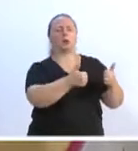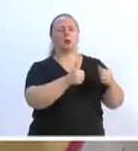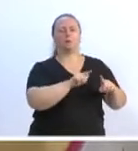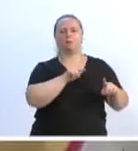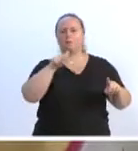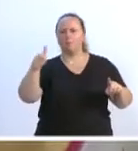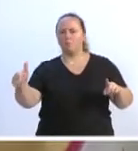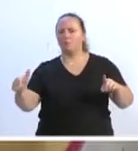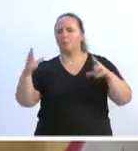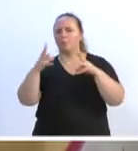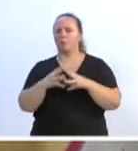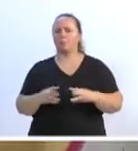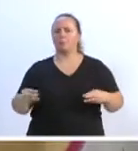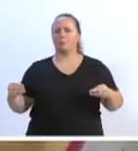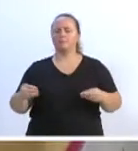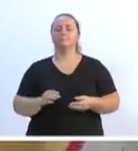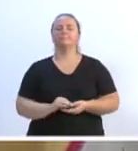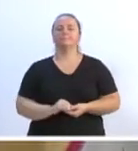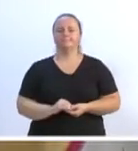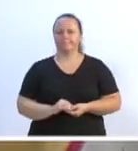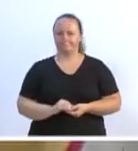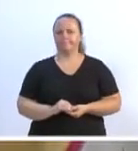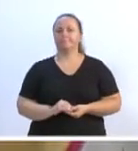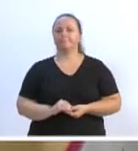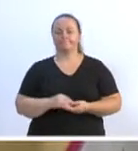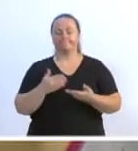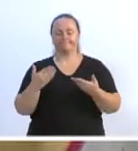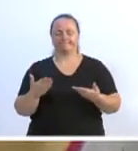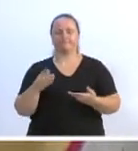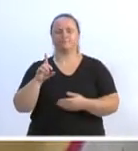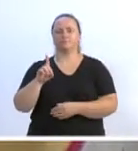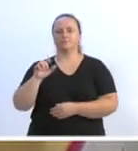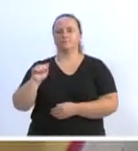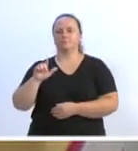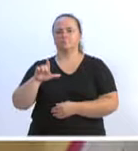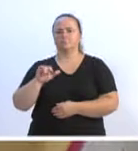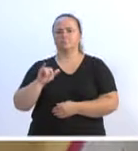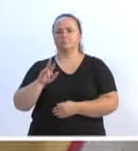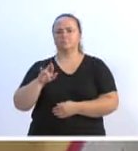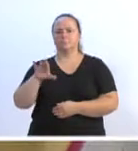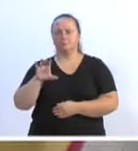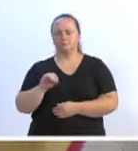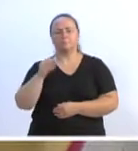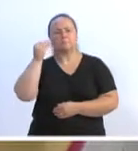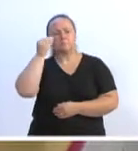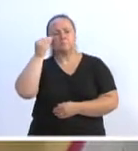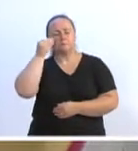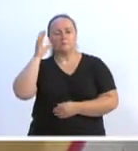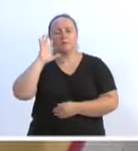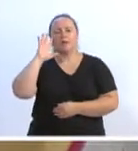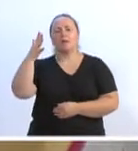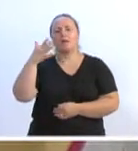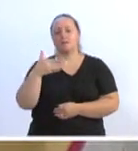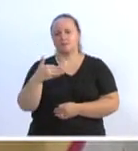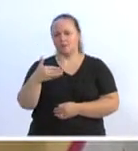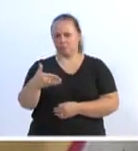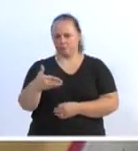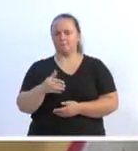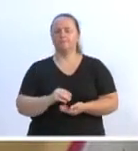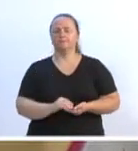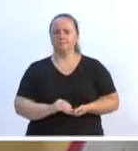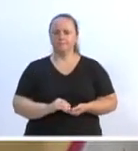a participação do senador dalírio beber tentando resolver esses problemas nós temos uma demanda muito